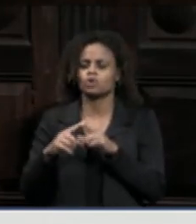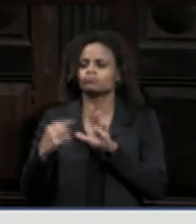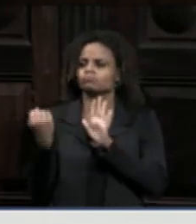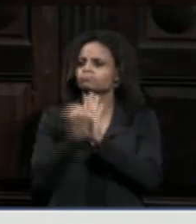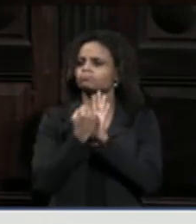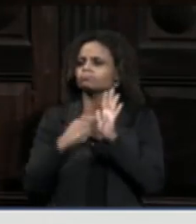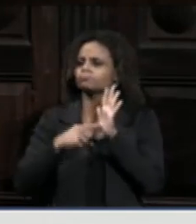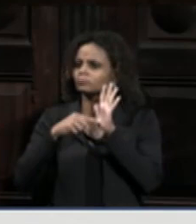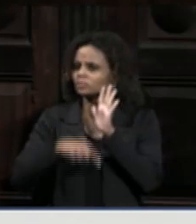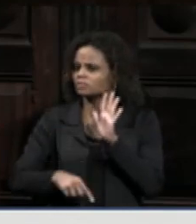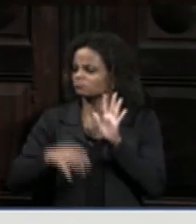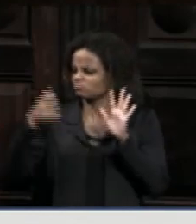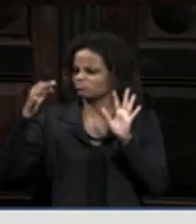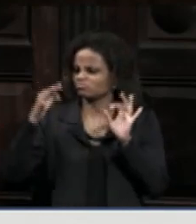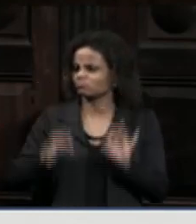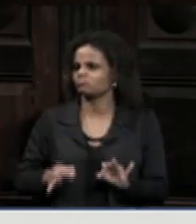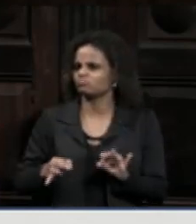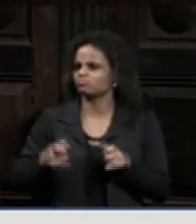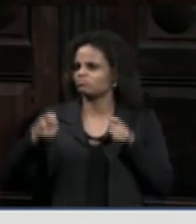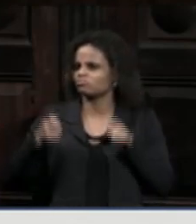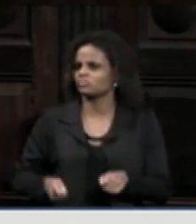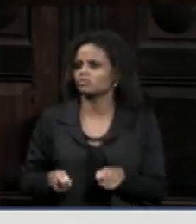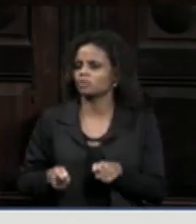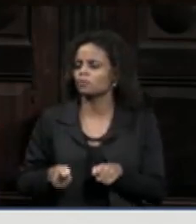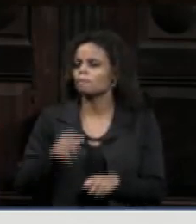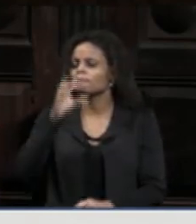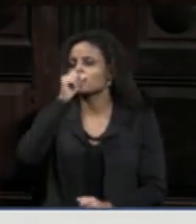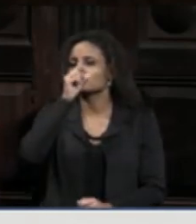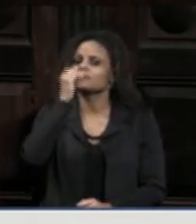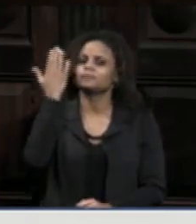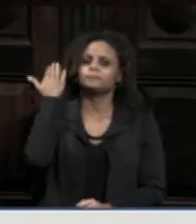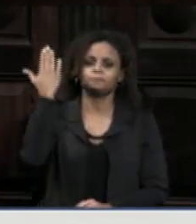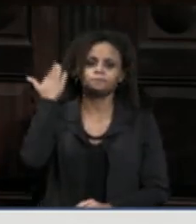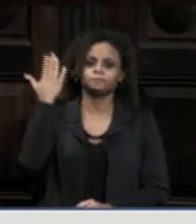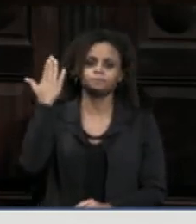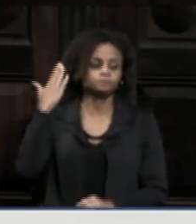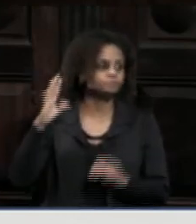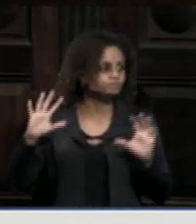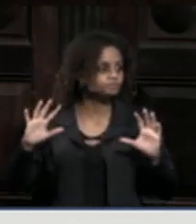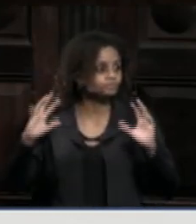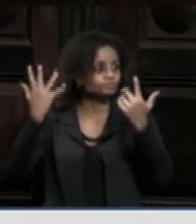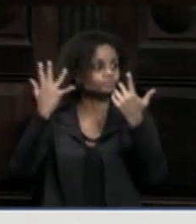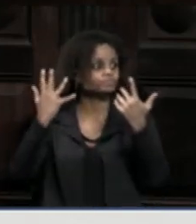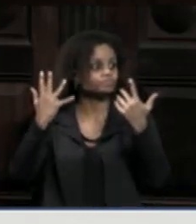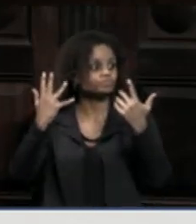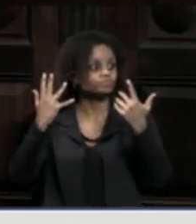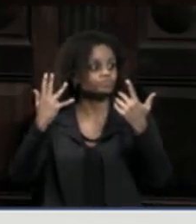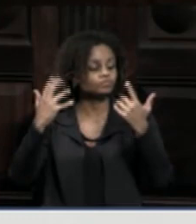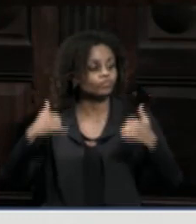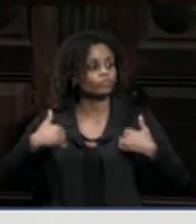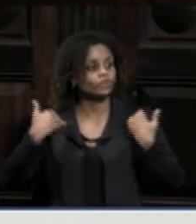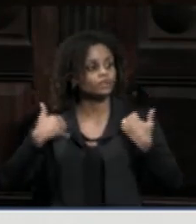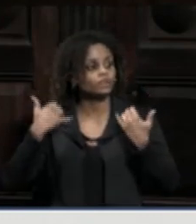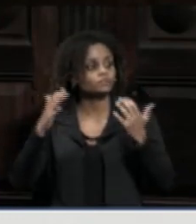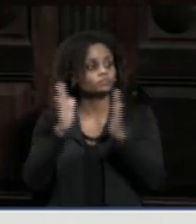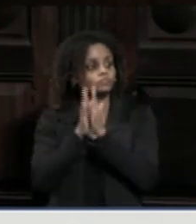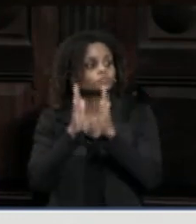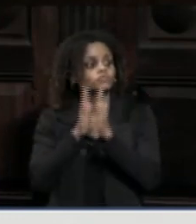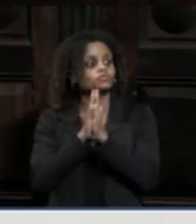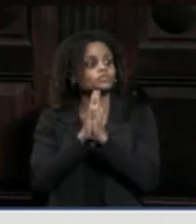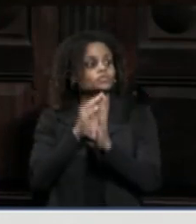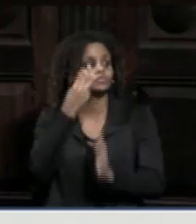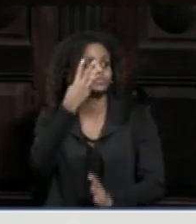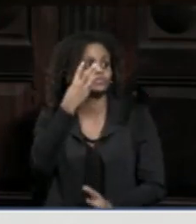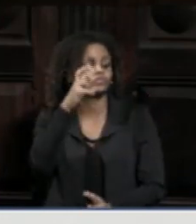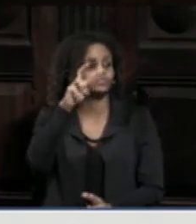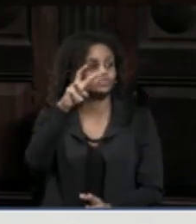muito efusiva que no sábado passado foi celebrado o aniversário, o 35º aniversário